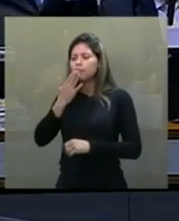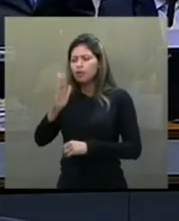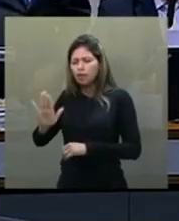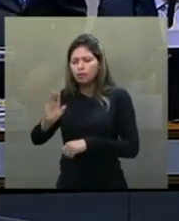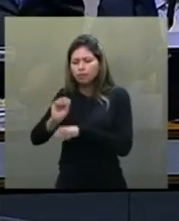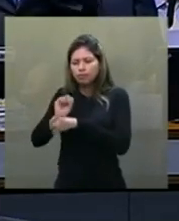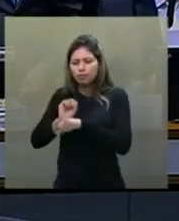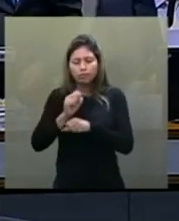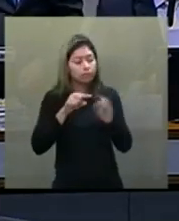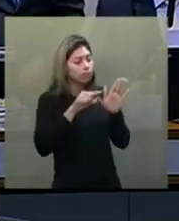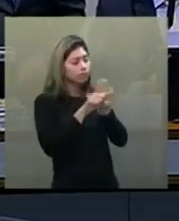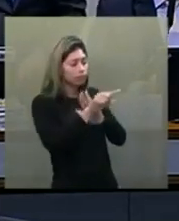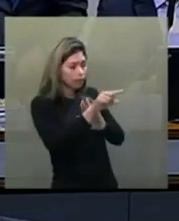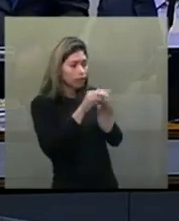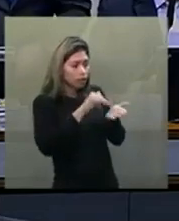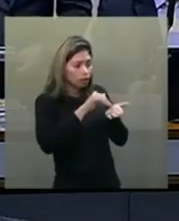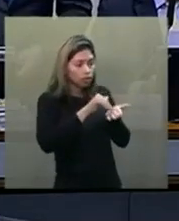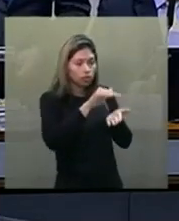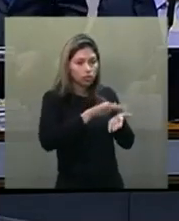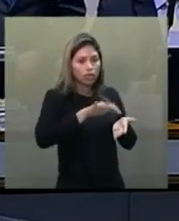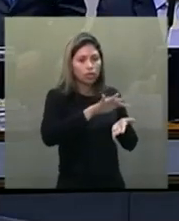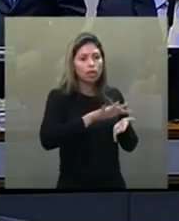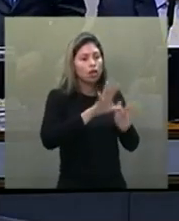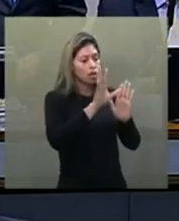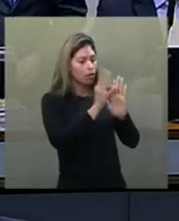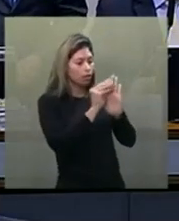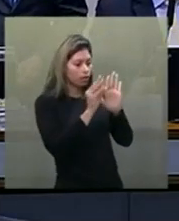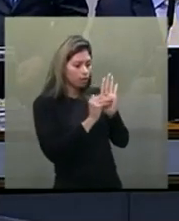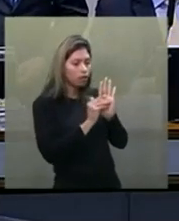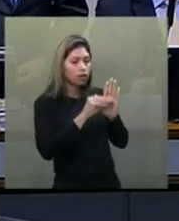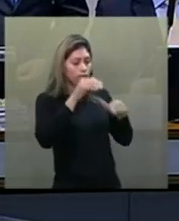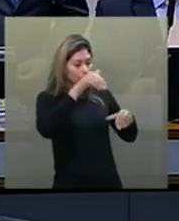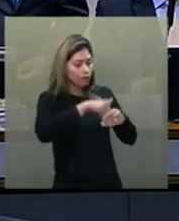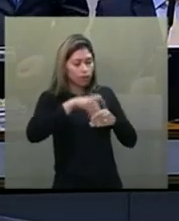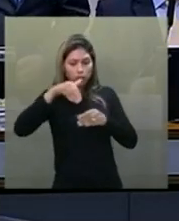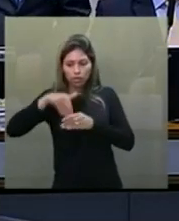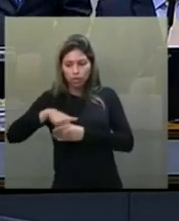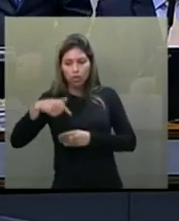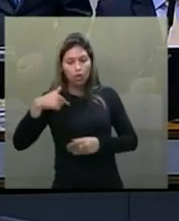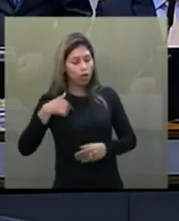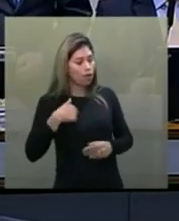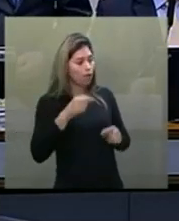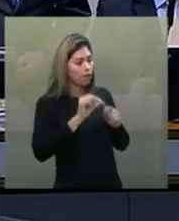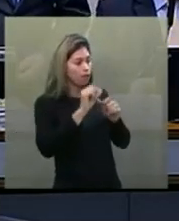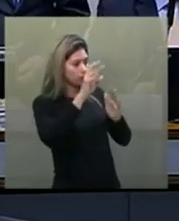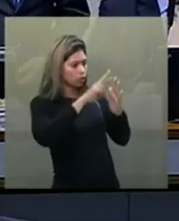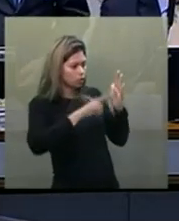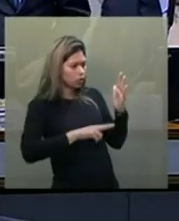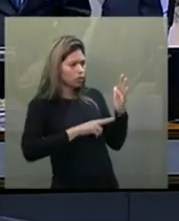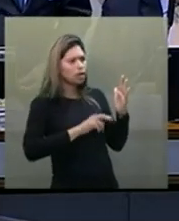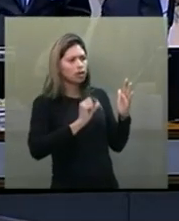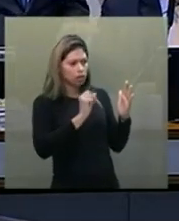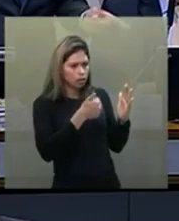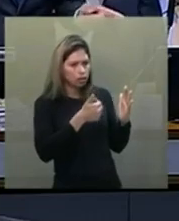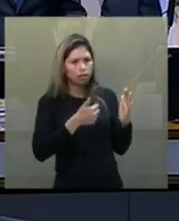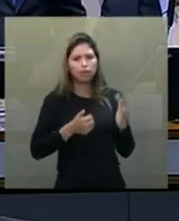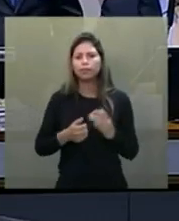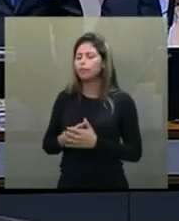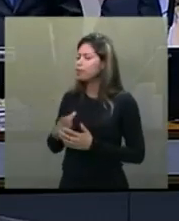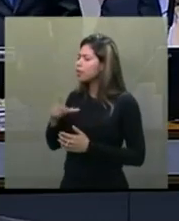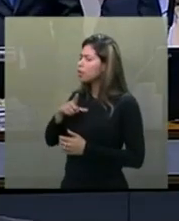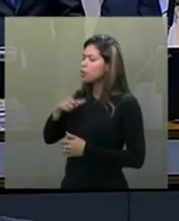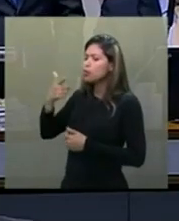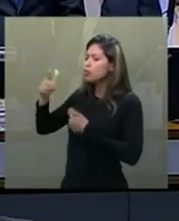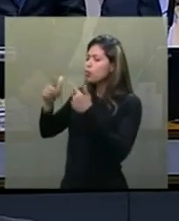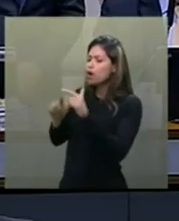sabe a gente ter essa aprovação. porque é o seguinte, existe uma demanda legítima da sociedade.